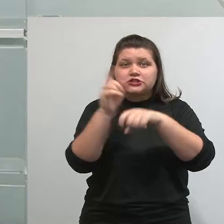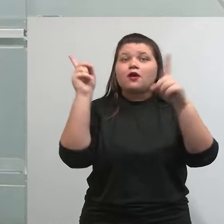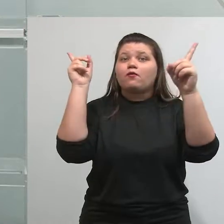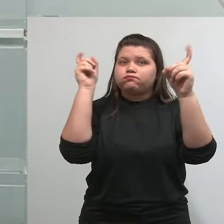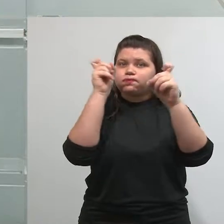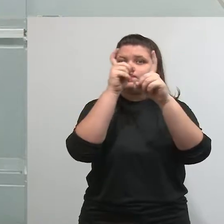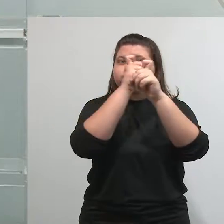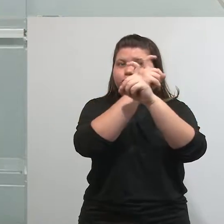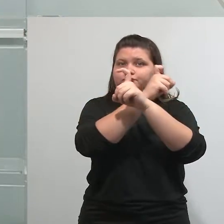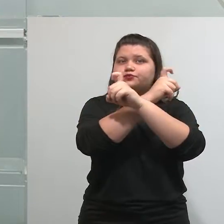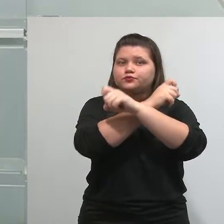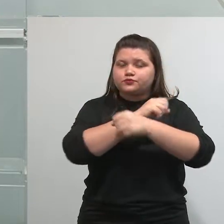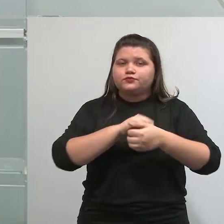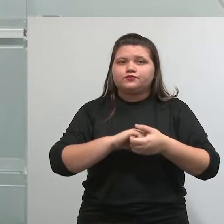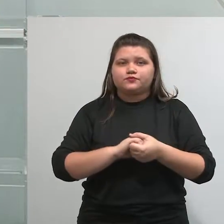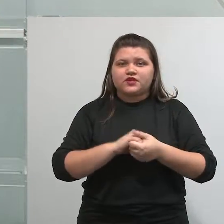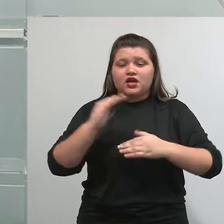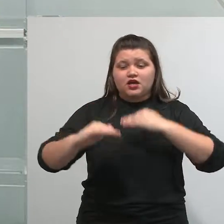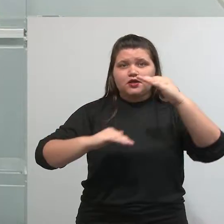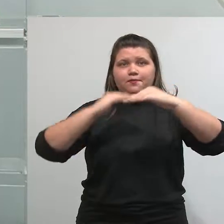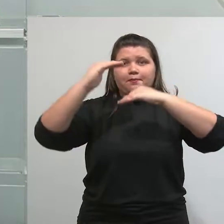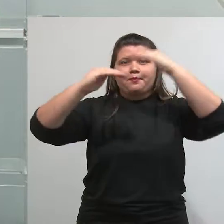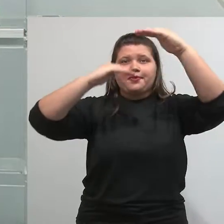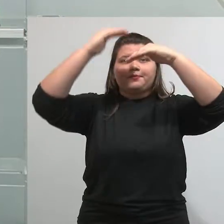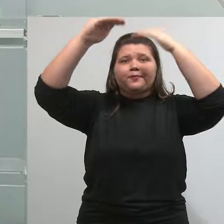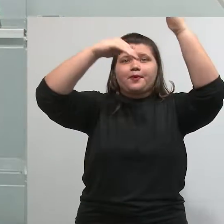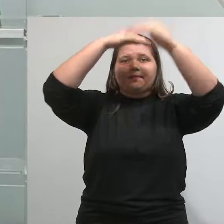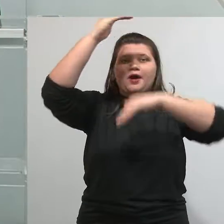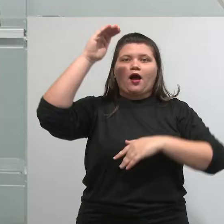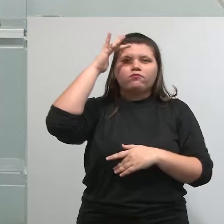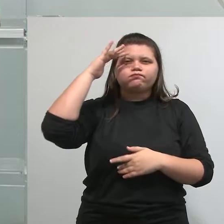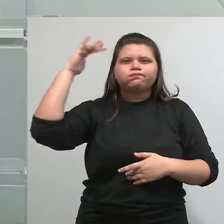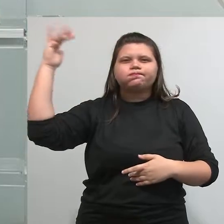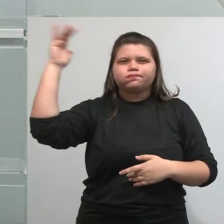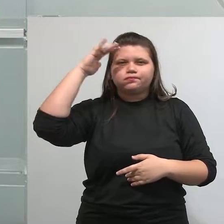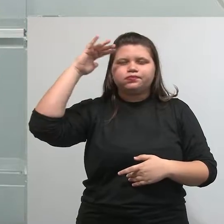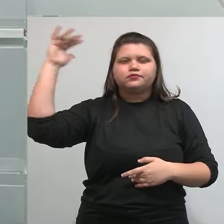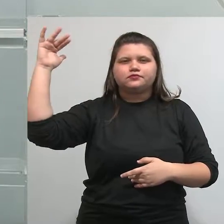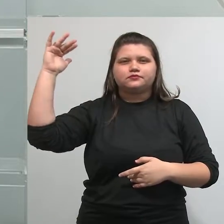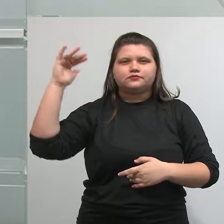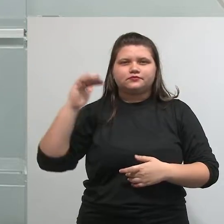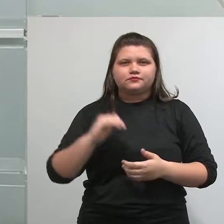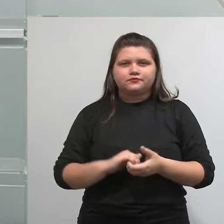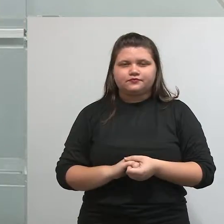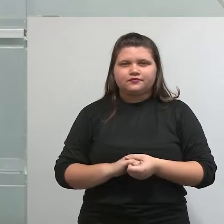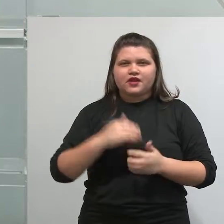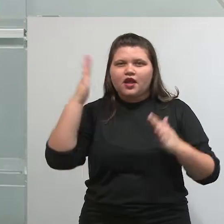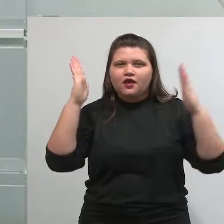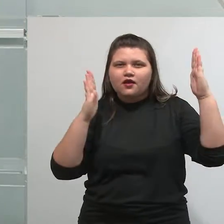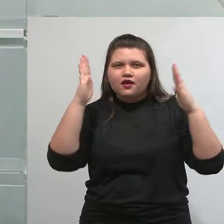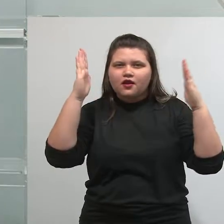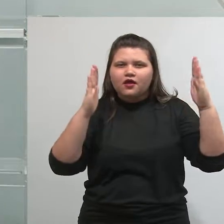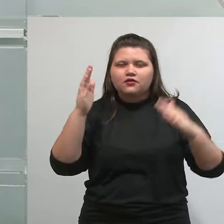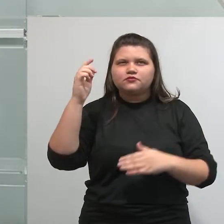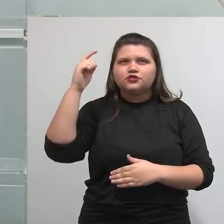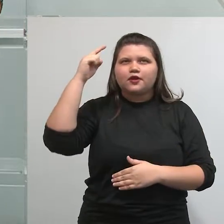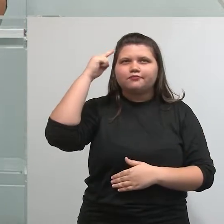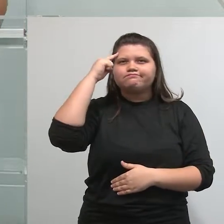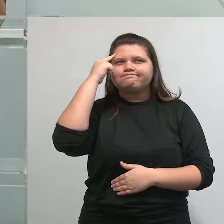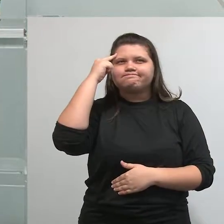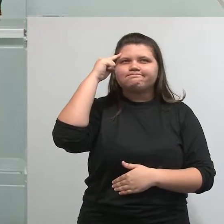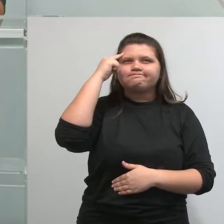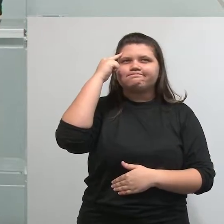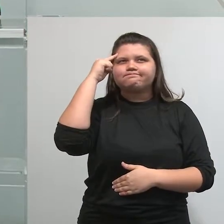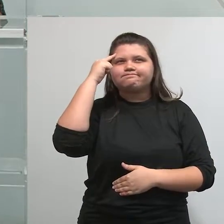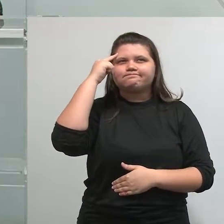você buscar ali desenvolver a tua habilidade, a tua criatividade. Então, é um momento de você pensar além